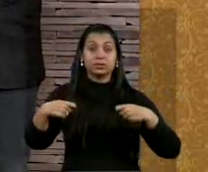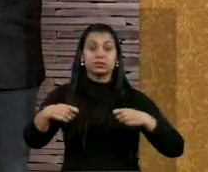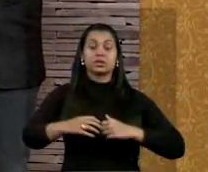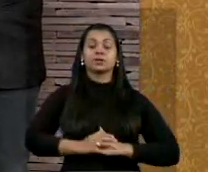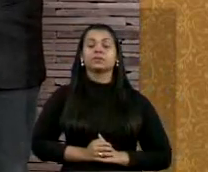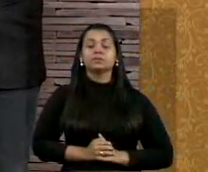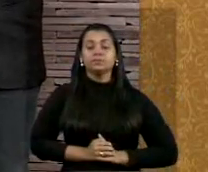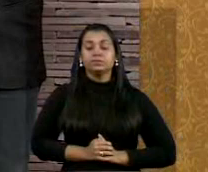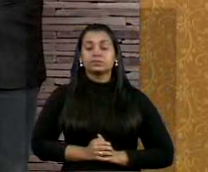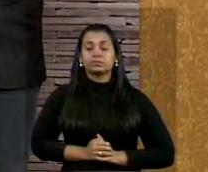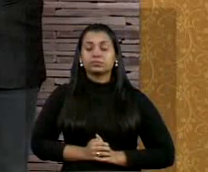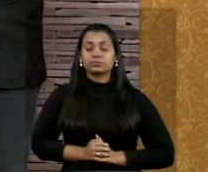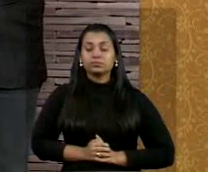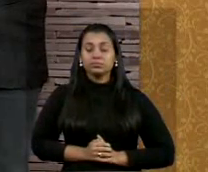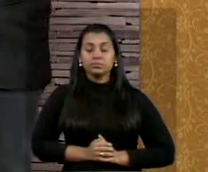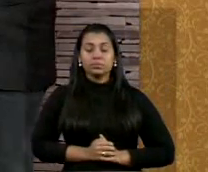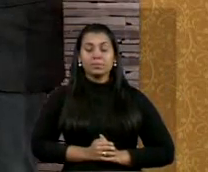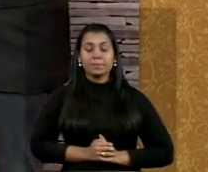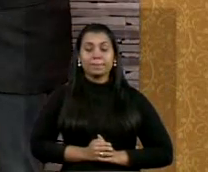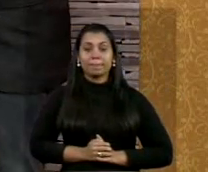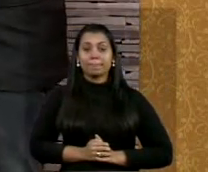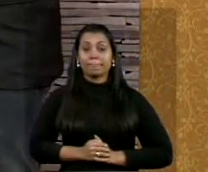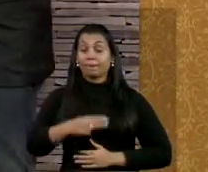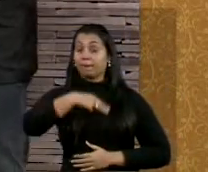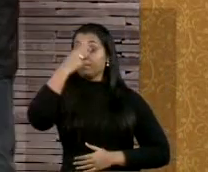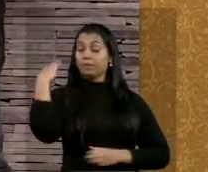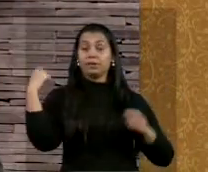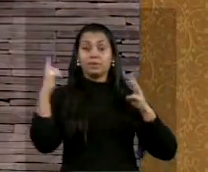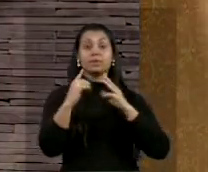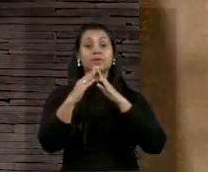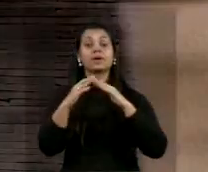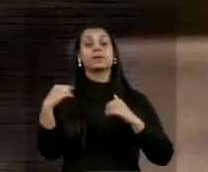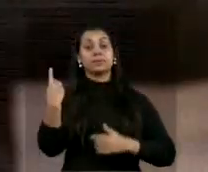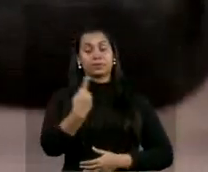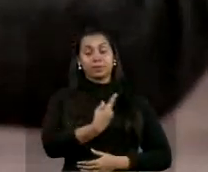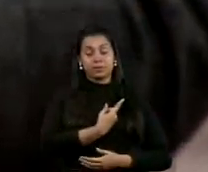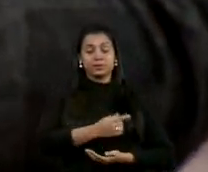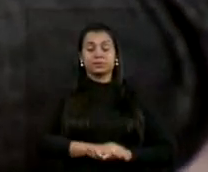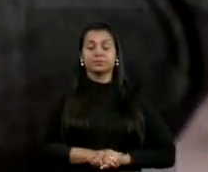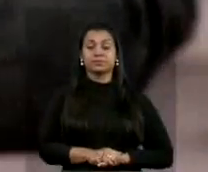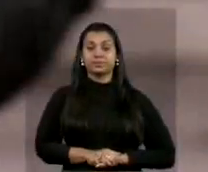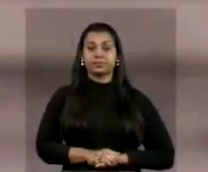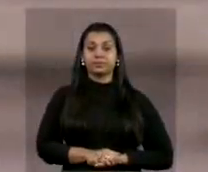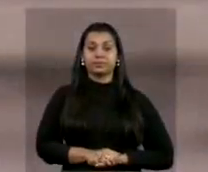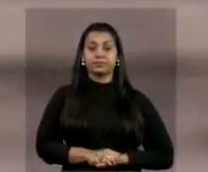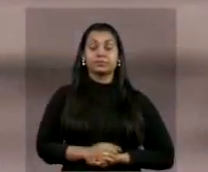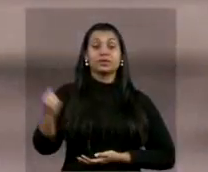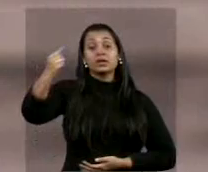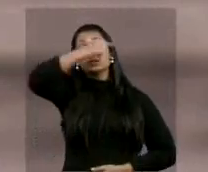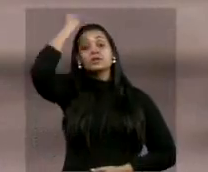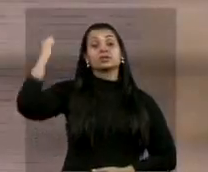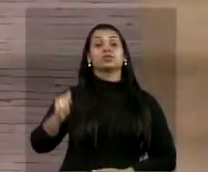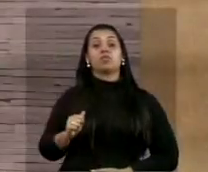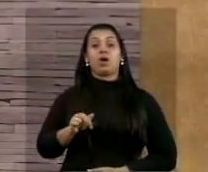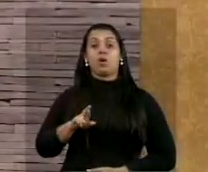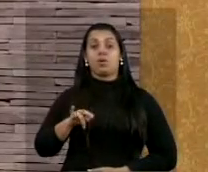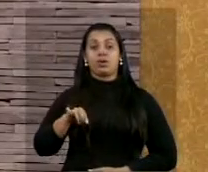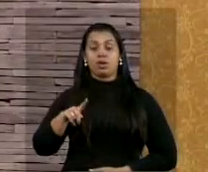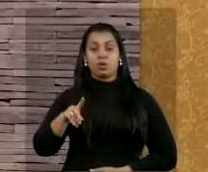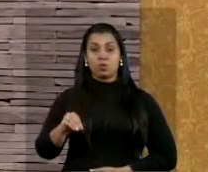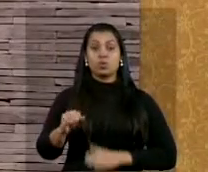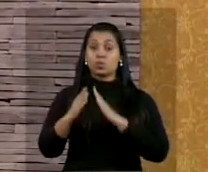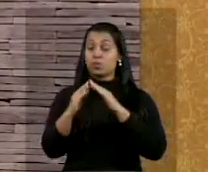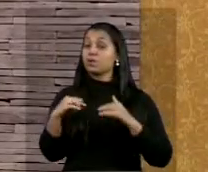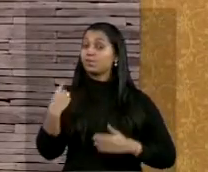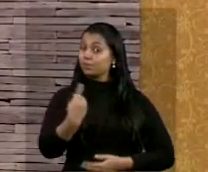socorrei principalmente as que mais precisarem. Nossa Senhora de Fátima, rogai por nós. Santo Aurélio, rogai por